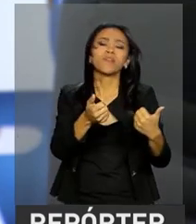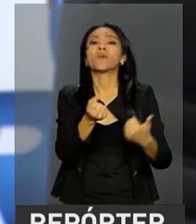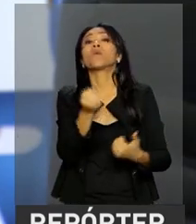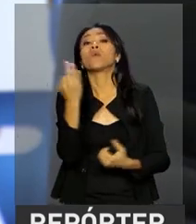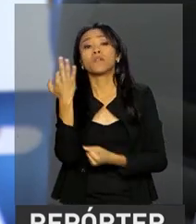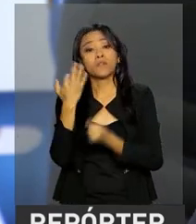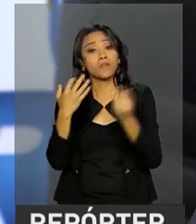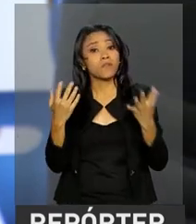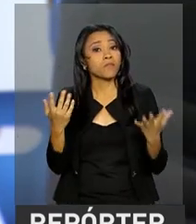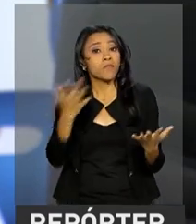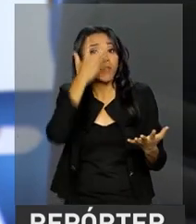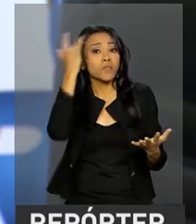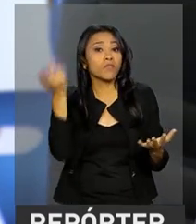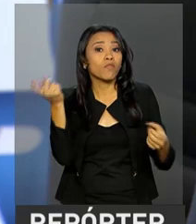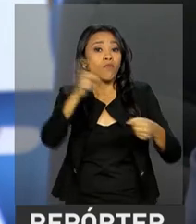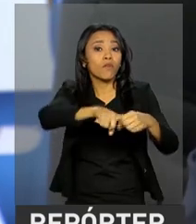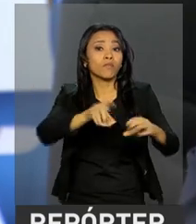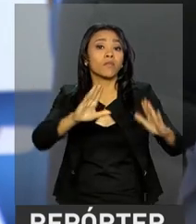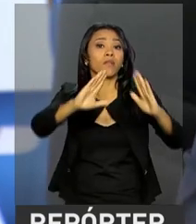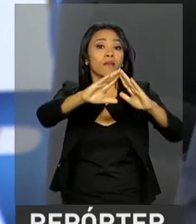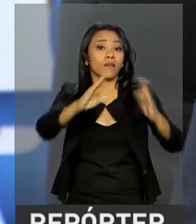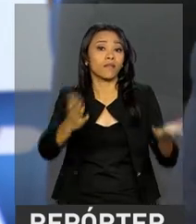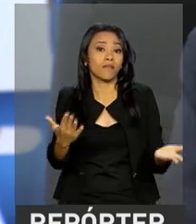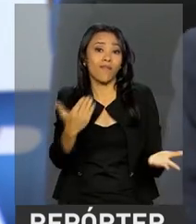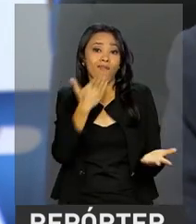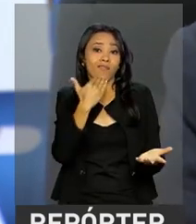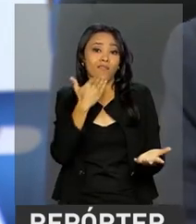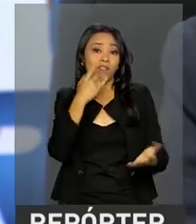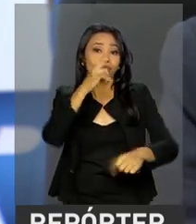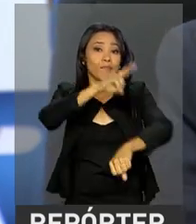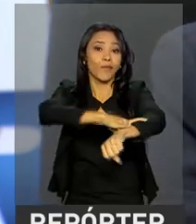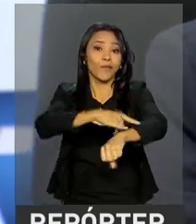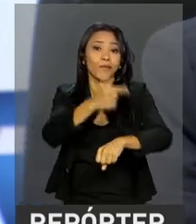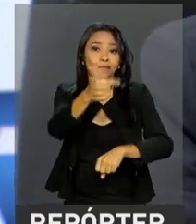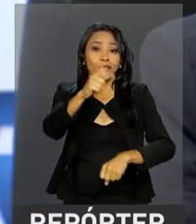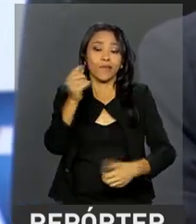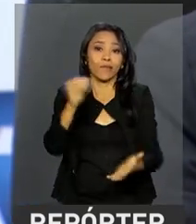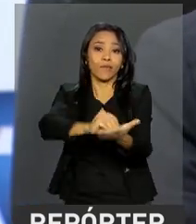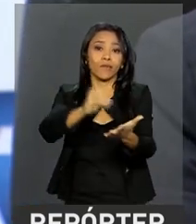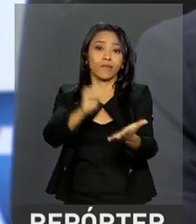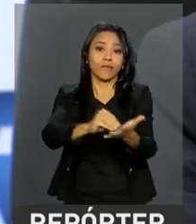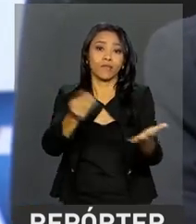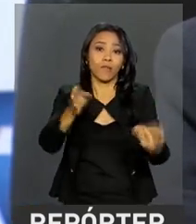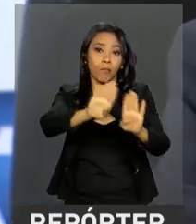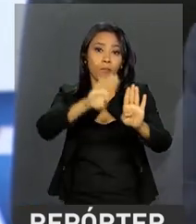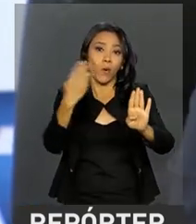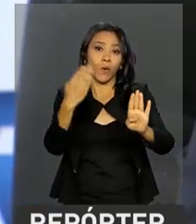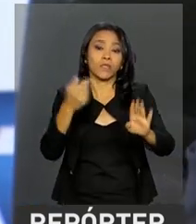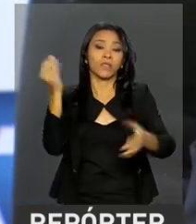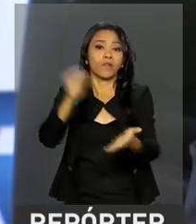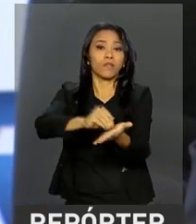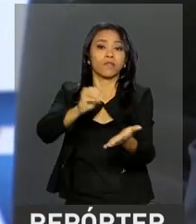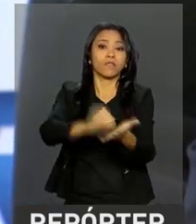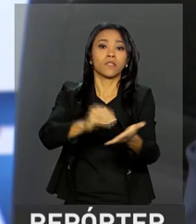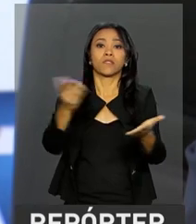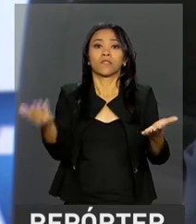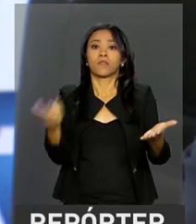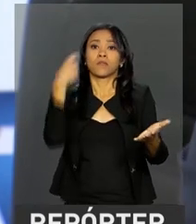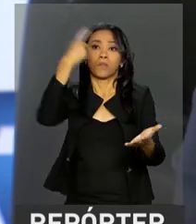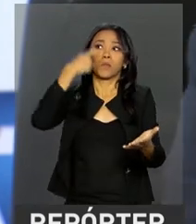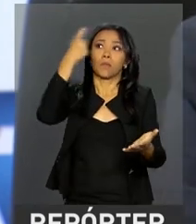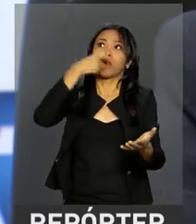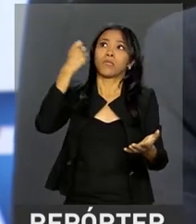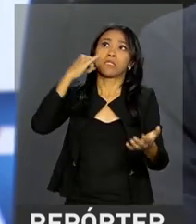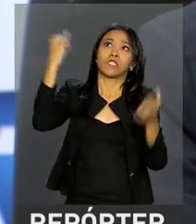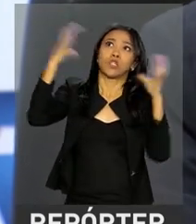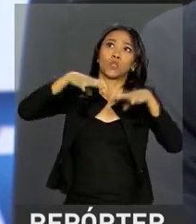milhões de brasileiros voltam a uma casa, não é, que não tem o banheiro, ou que está faltando a porta em lugares fundamentais, ou que está preocupado à noite se